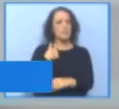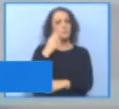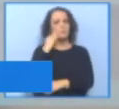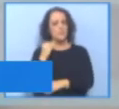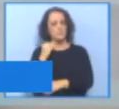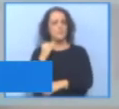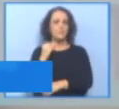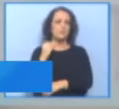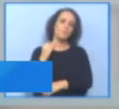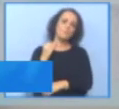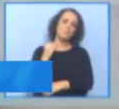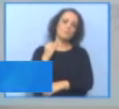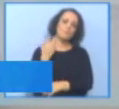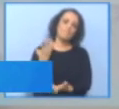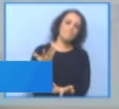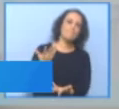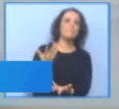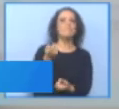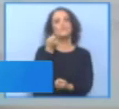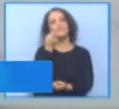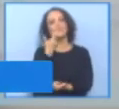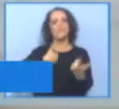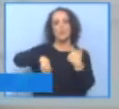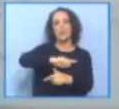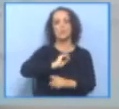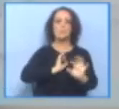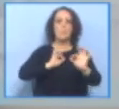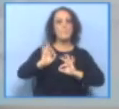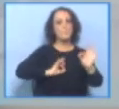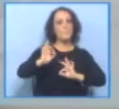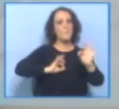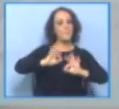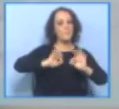bocadinho, digamos assim, mais bem preparados para